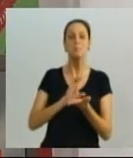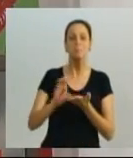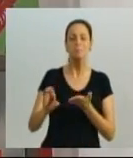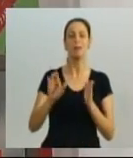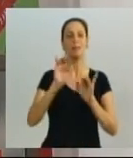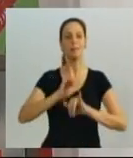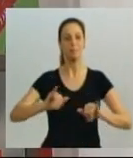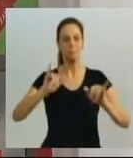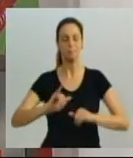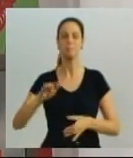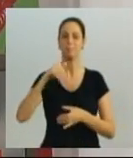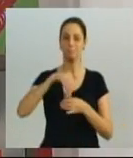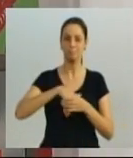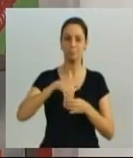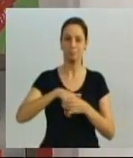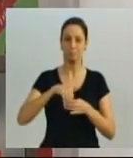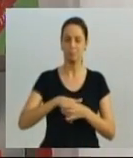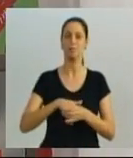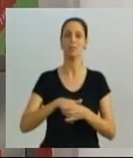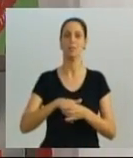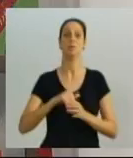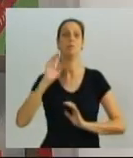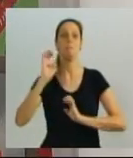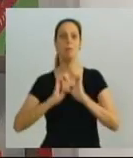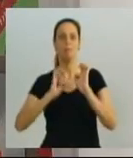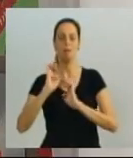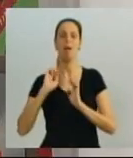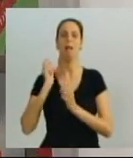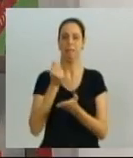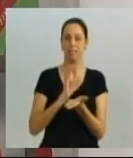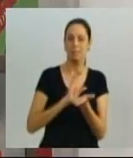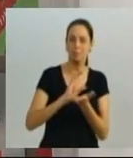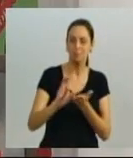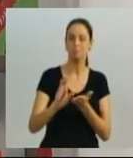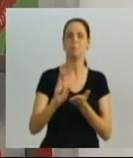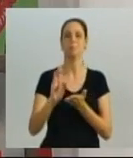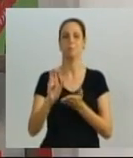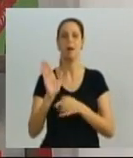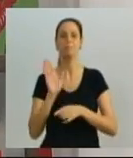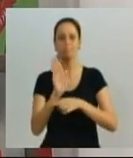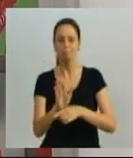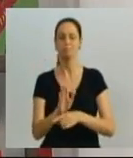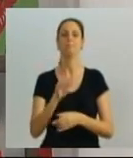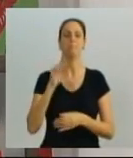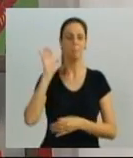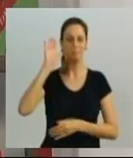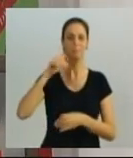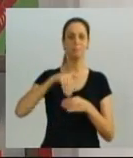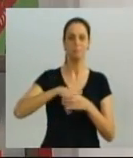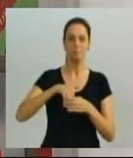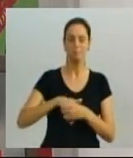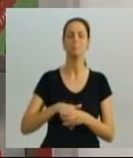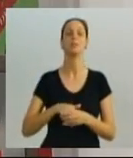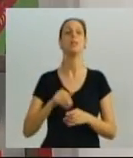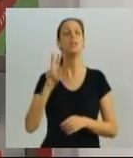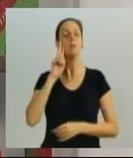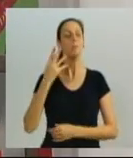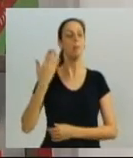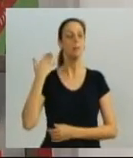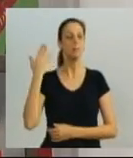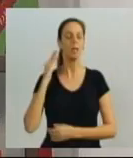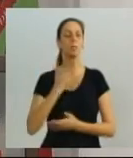campanhas dos grandes empresários. Nós temos essa história em Blumenau, desde lá atrás, quando eu me entendi por